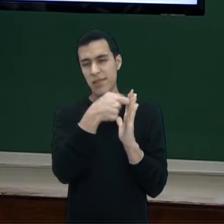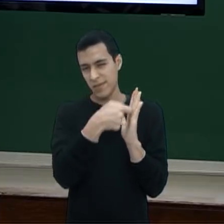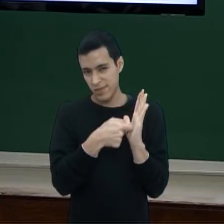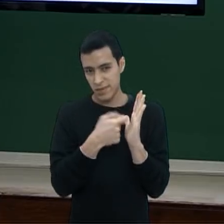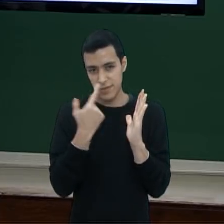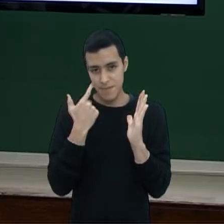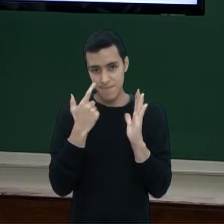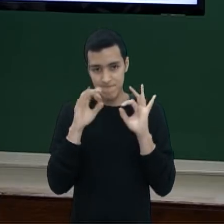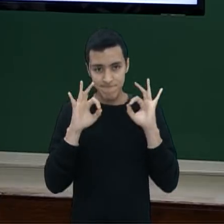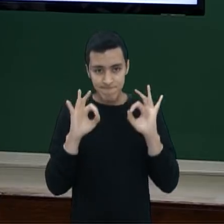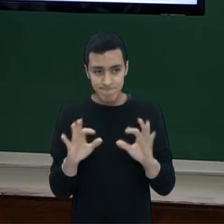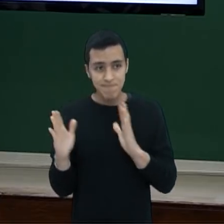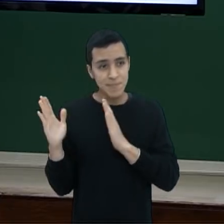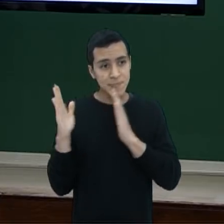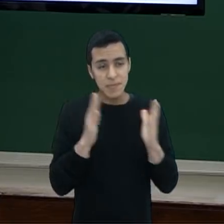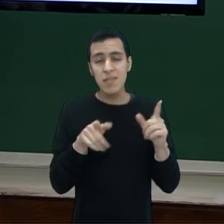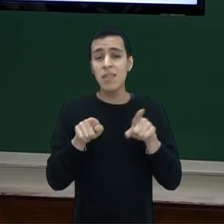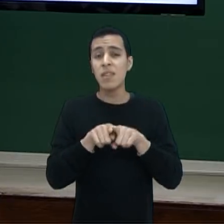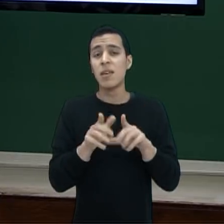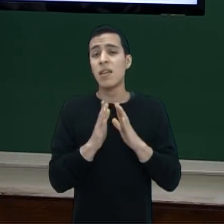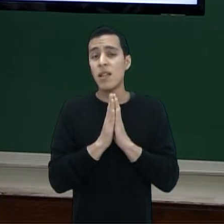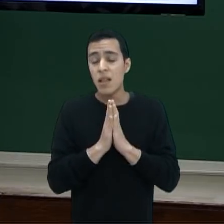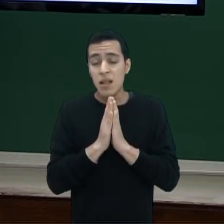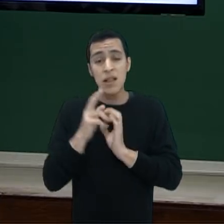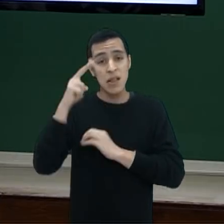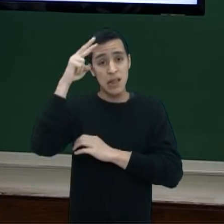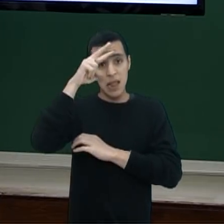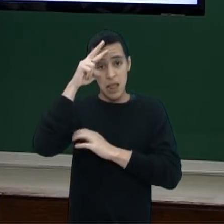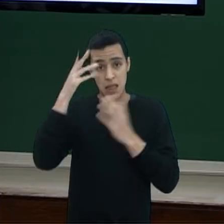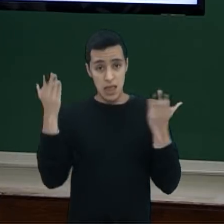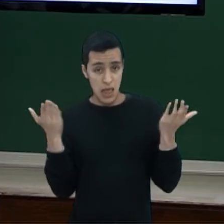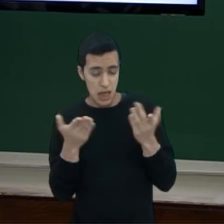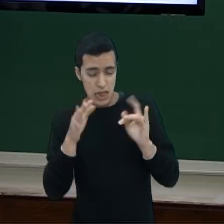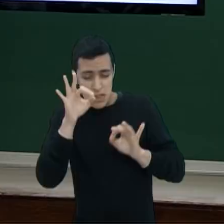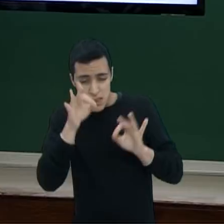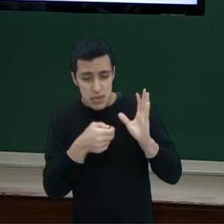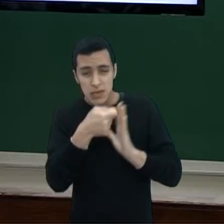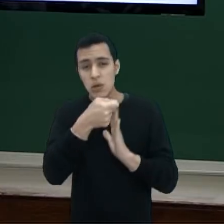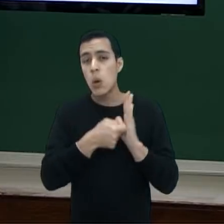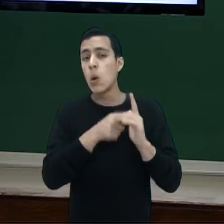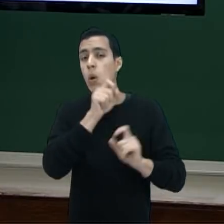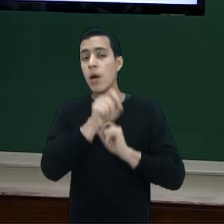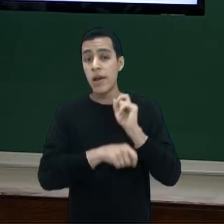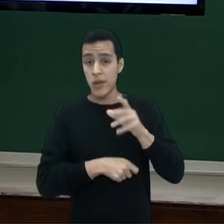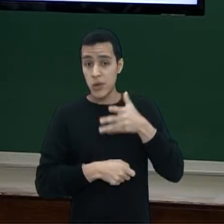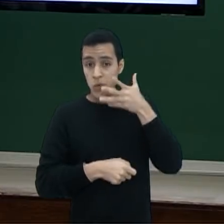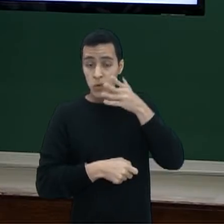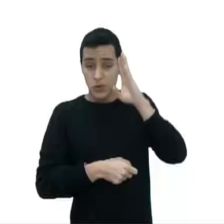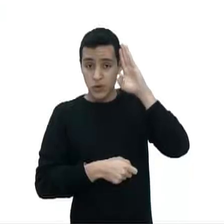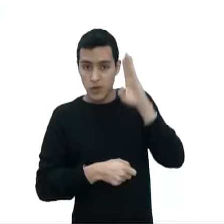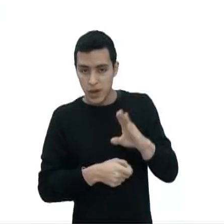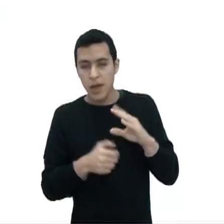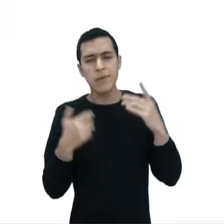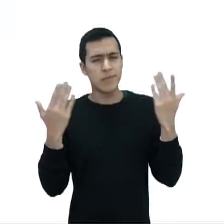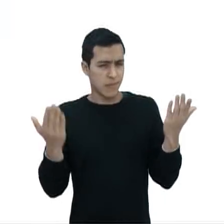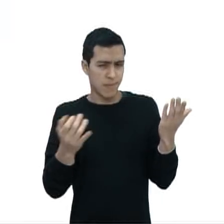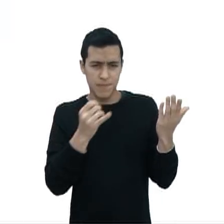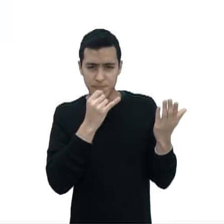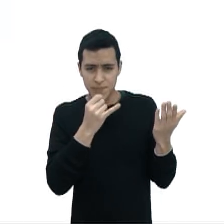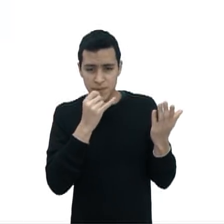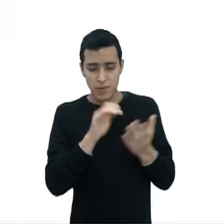dramático, certo? E também não se esqueçam de, ao elaborar agora o texto de vocês vão utilizar o discurso direto, certo? Então,